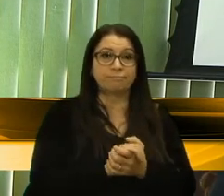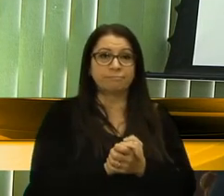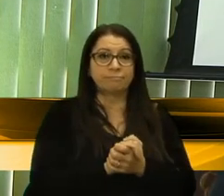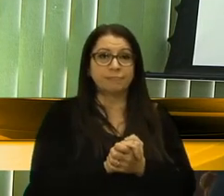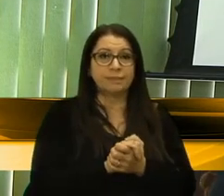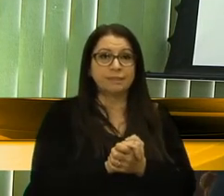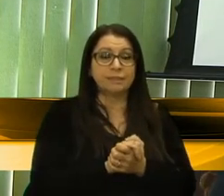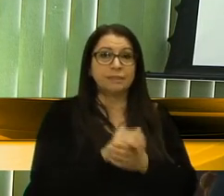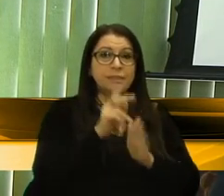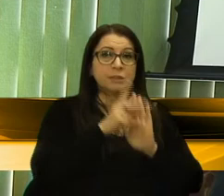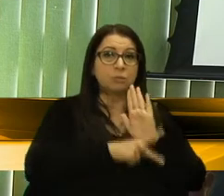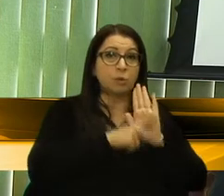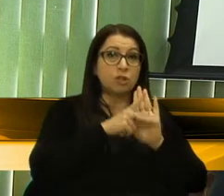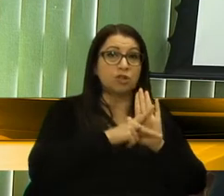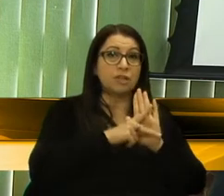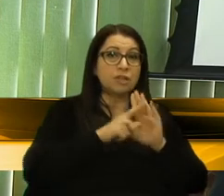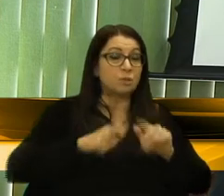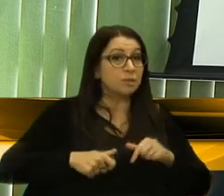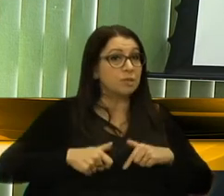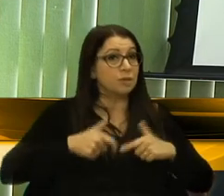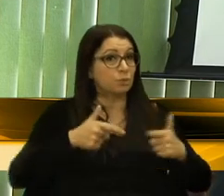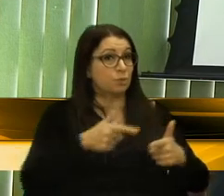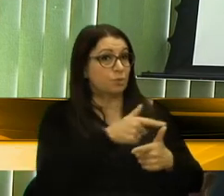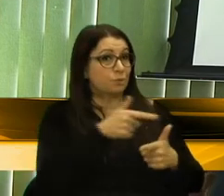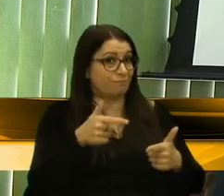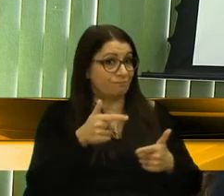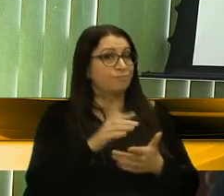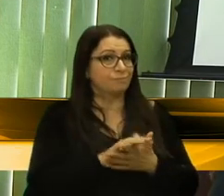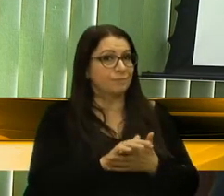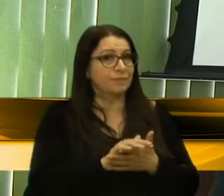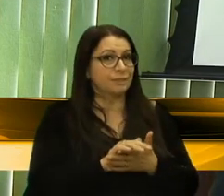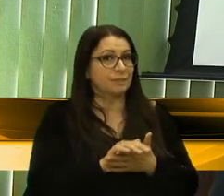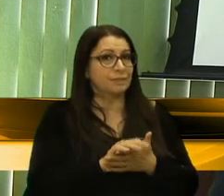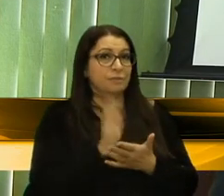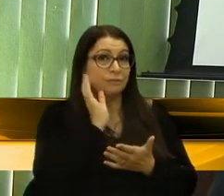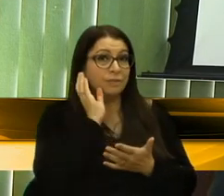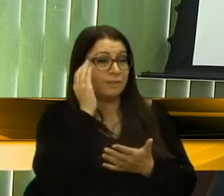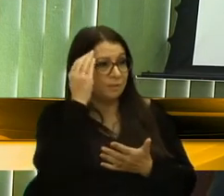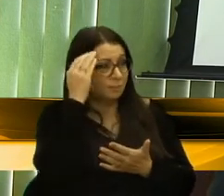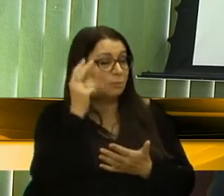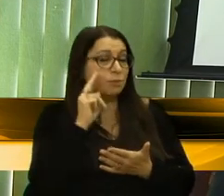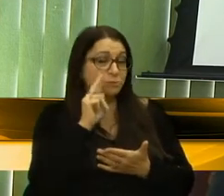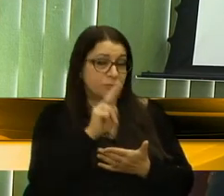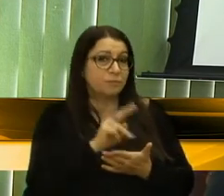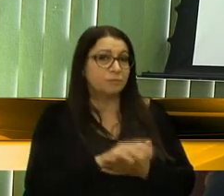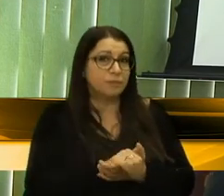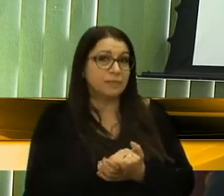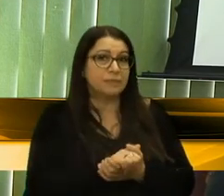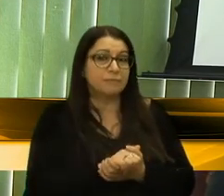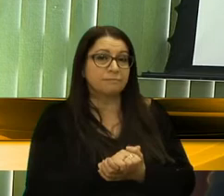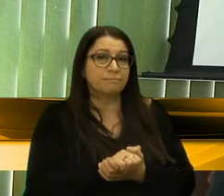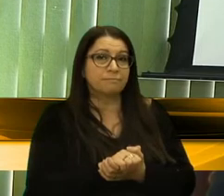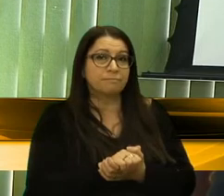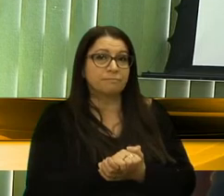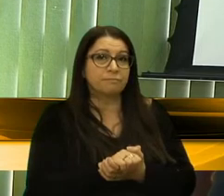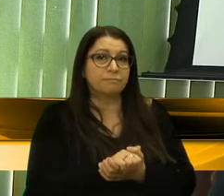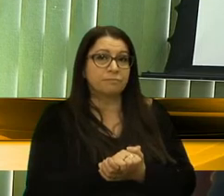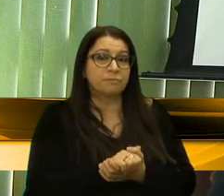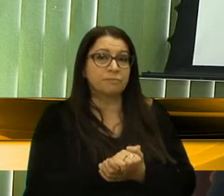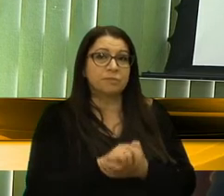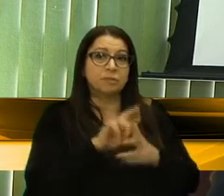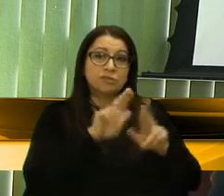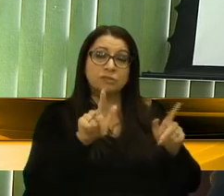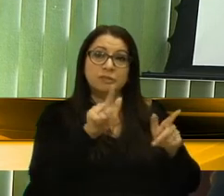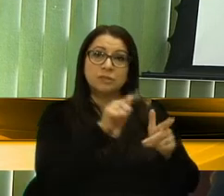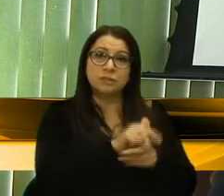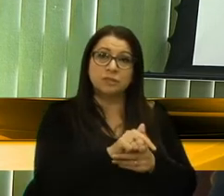esses projetos em ações, né? Então, Felipe, eu vejo assim que é uma situação assim que bem diferente